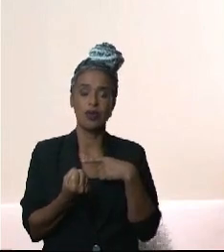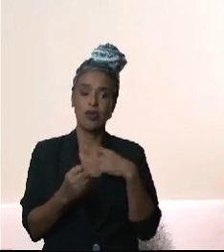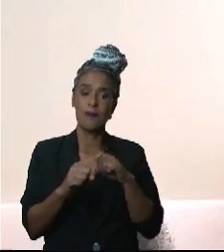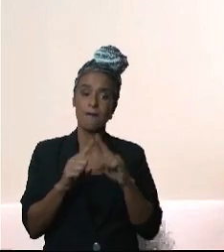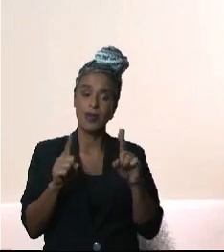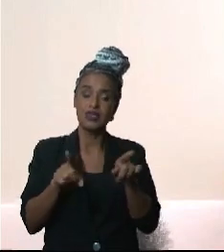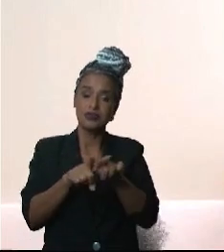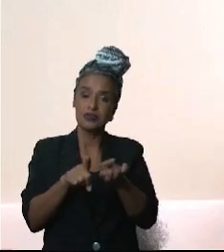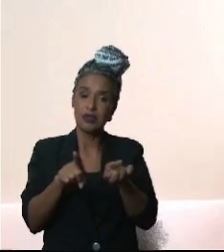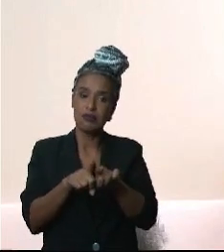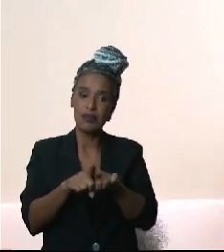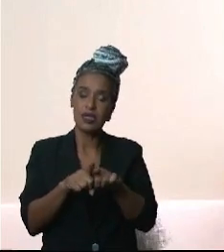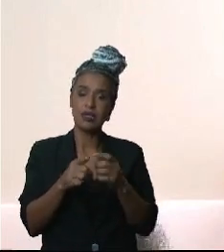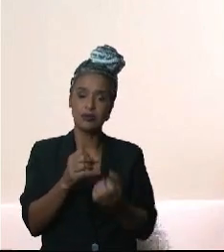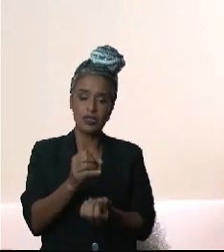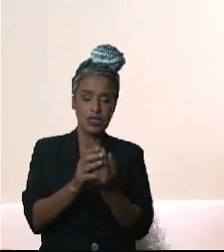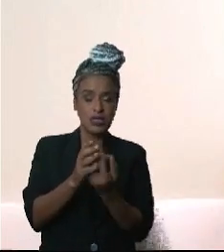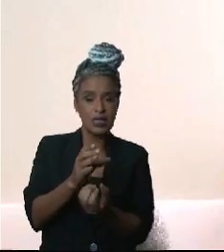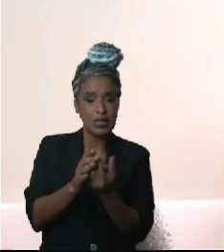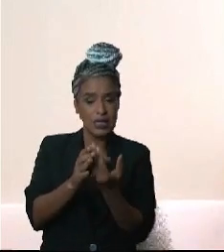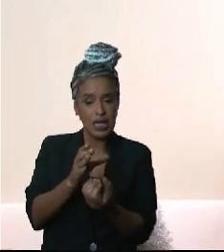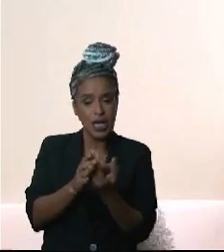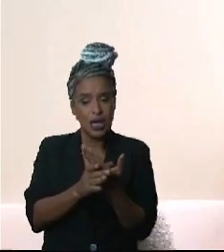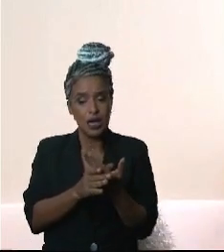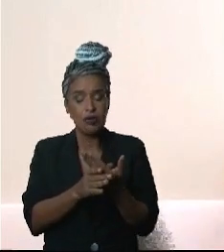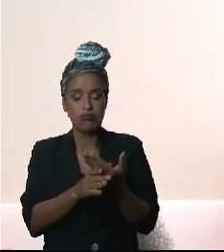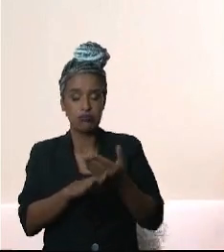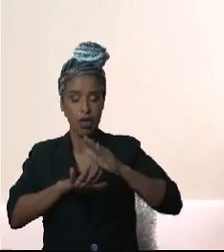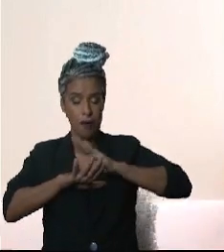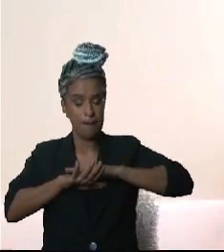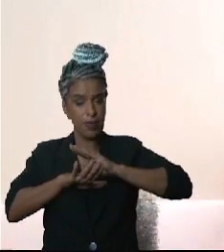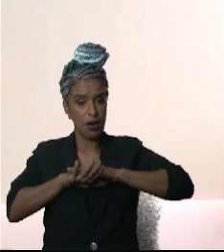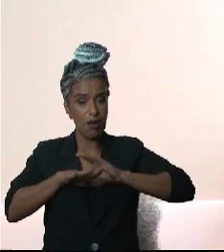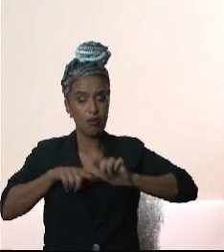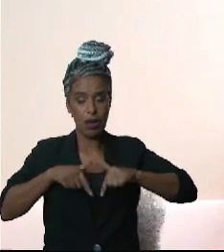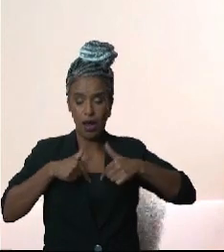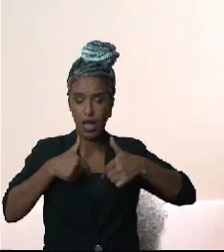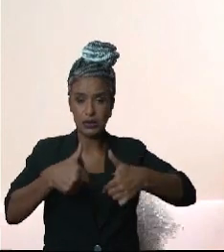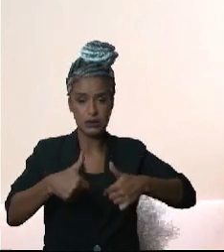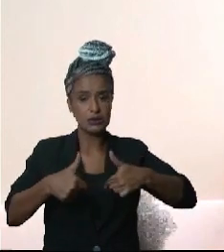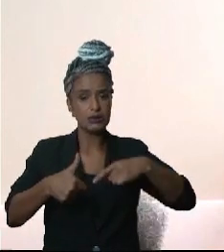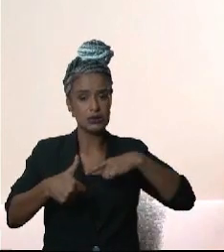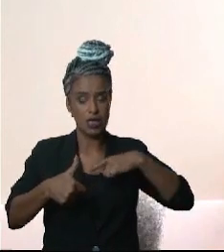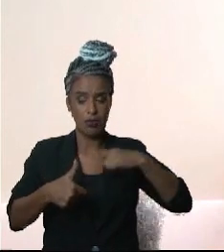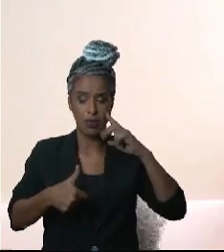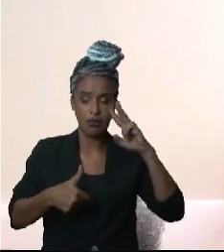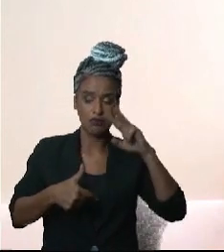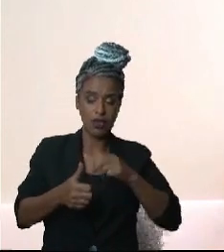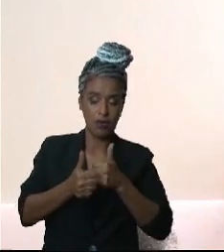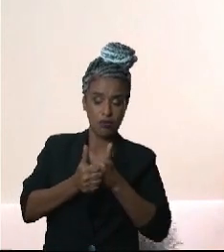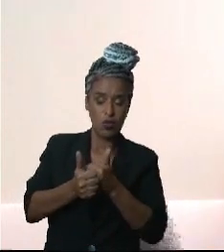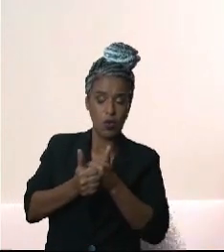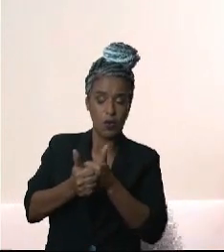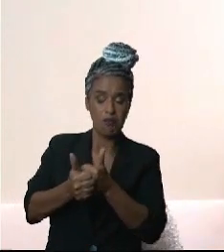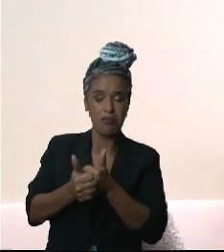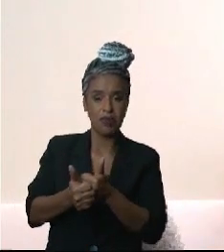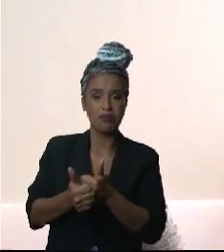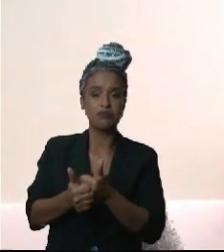mas também nós criamos a nossa própria iniciativa para acompanhar, ou seja, que nós chamamos